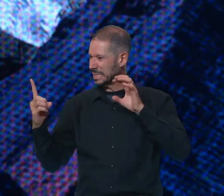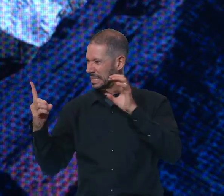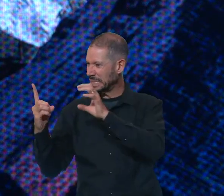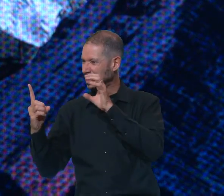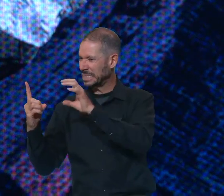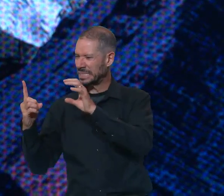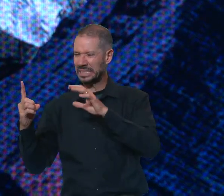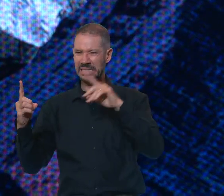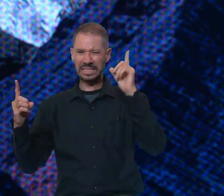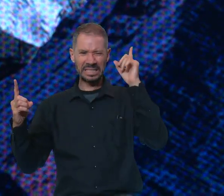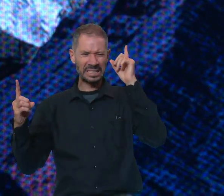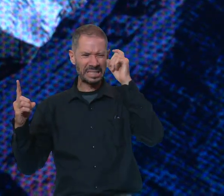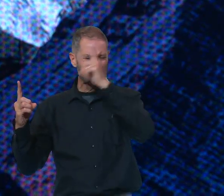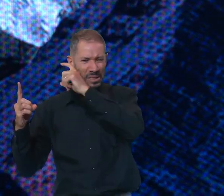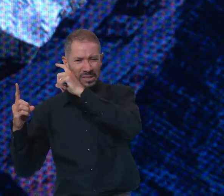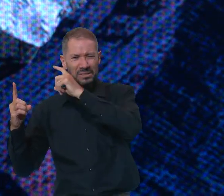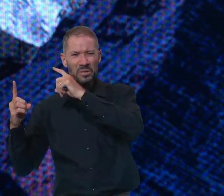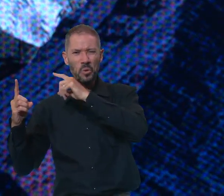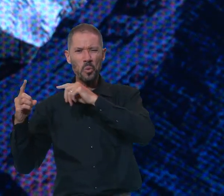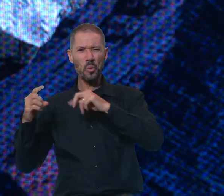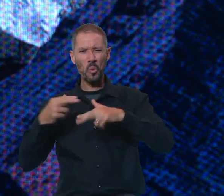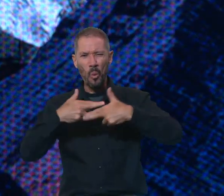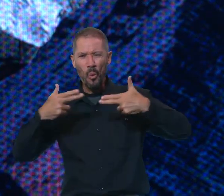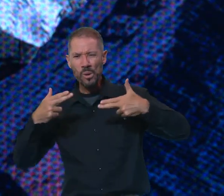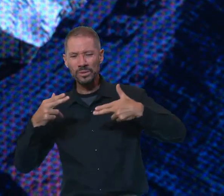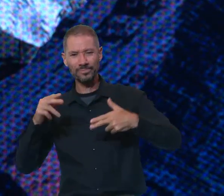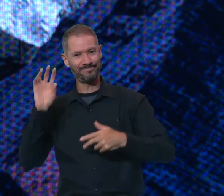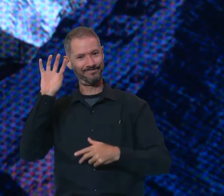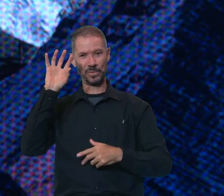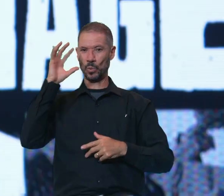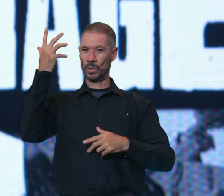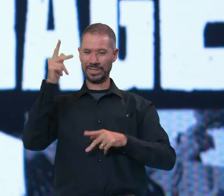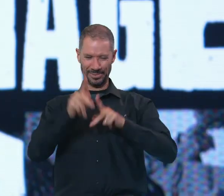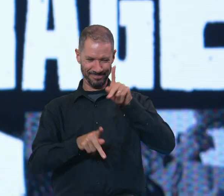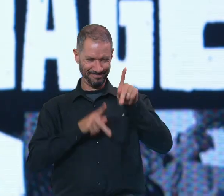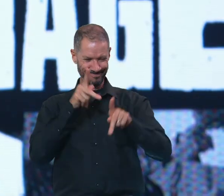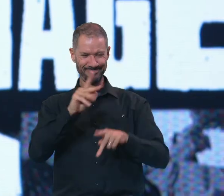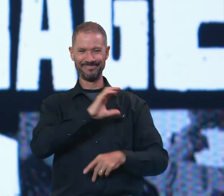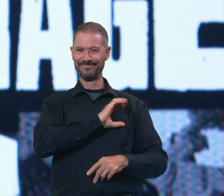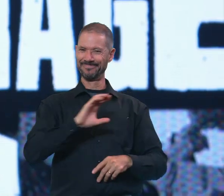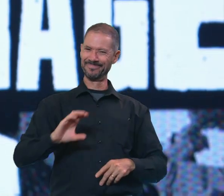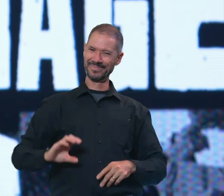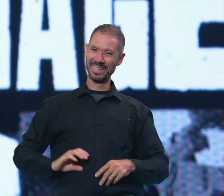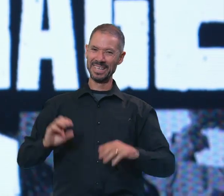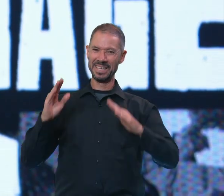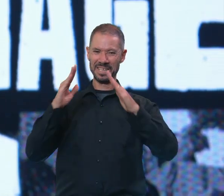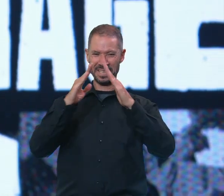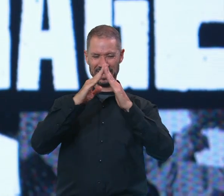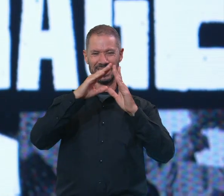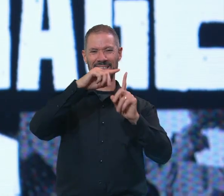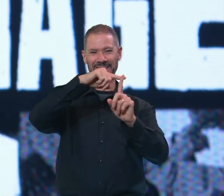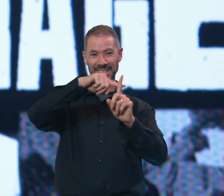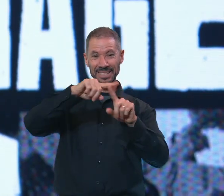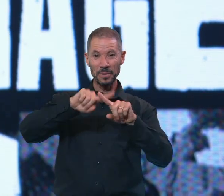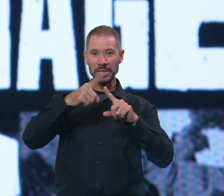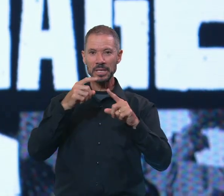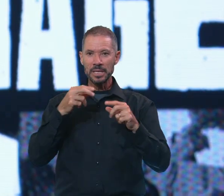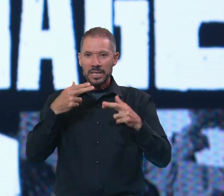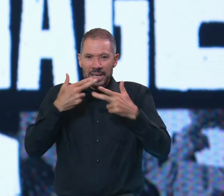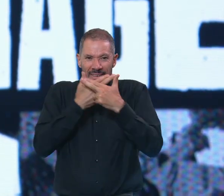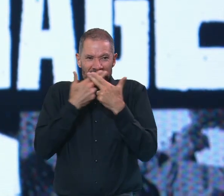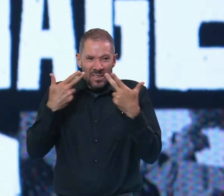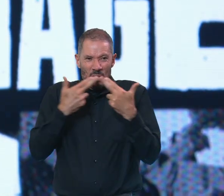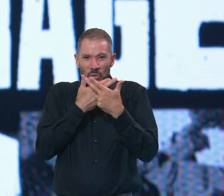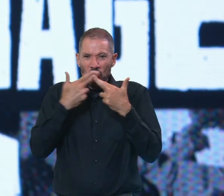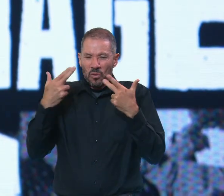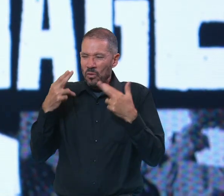negócio difícil, ou coisa que não devia acontecer no meio do corpo de Cristo, na igreja. Fofoca, meu irmão. Meu